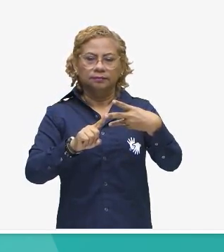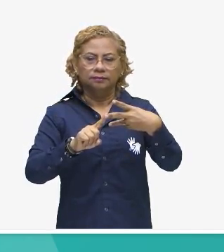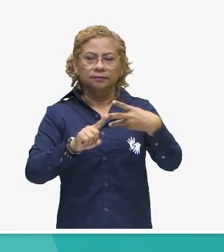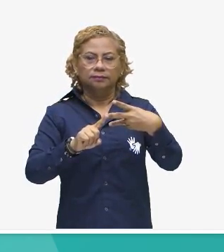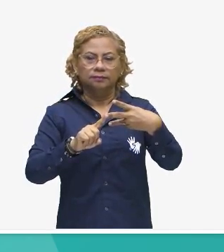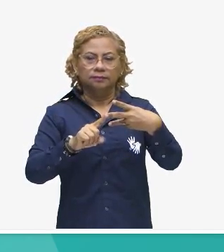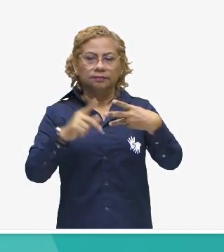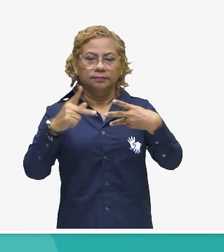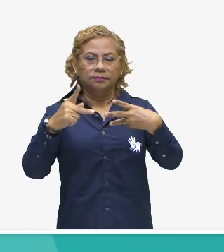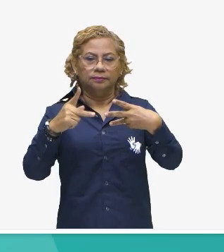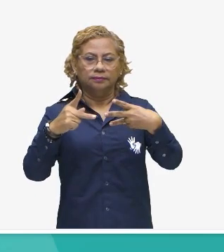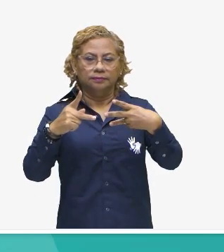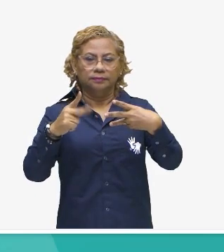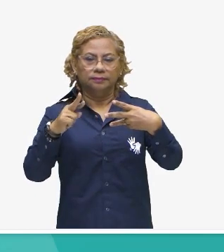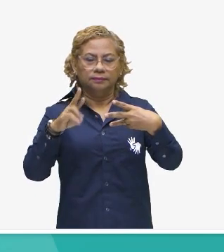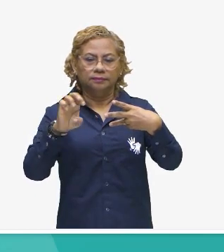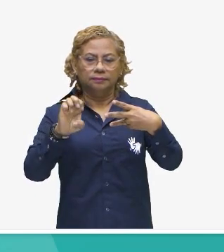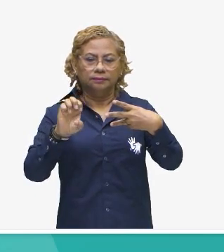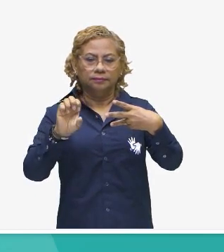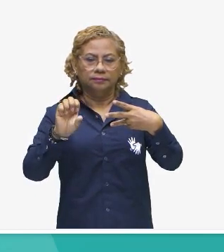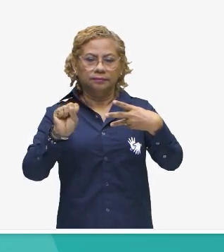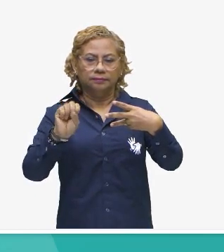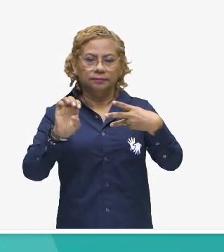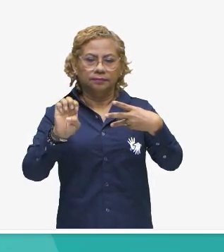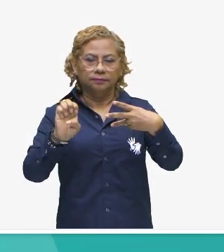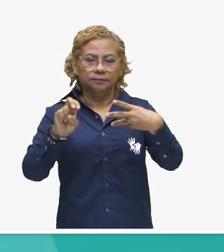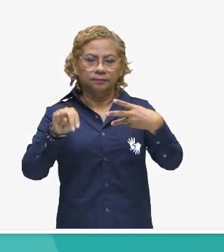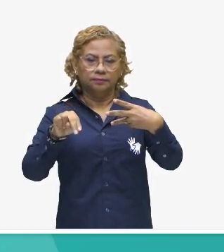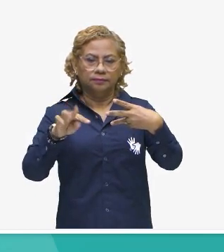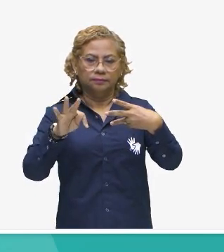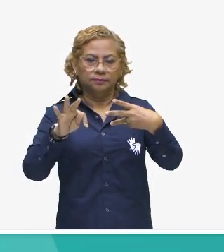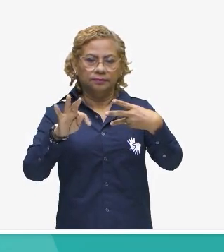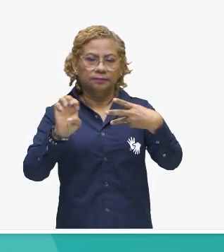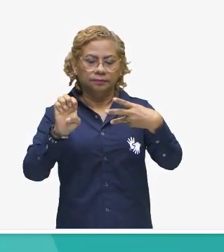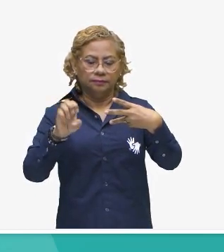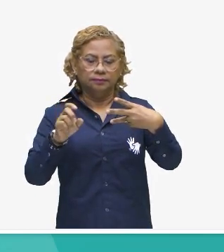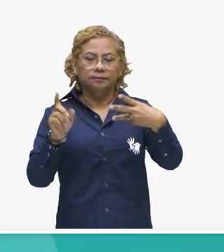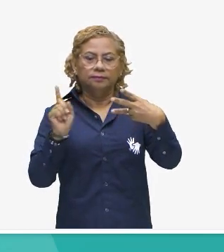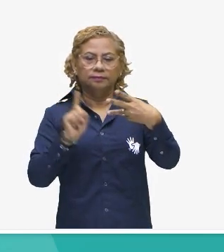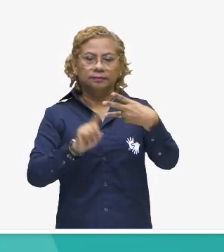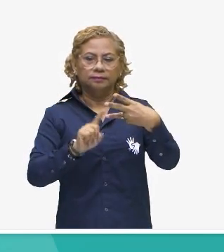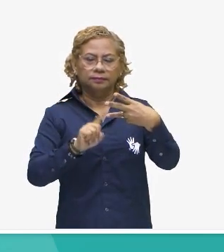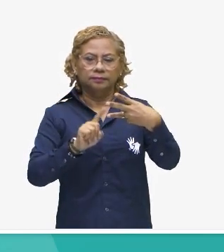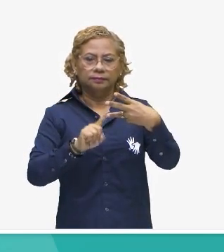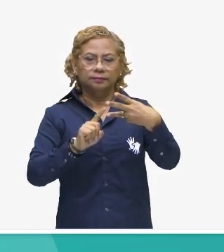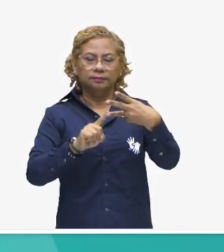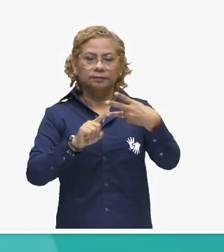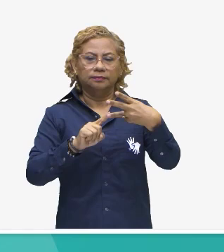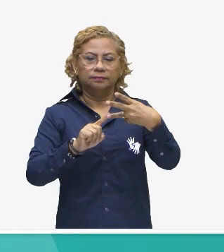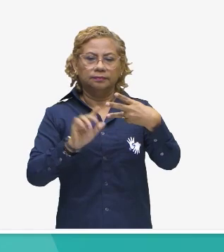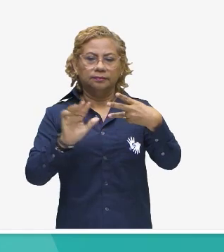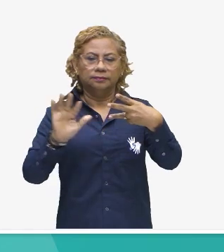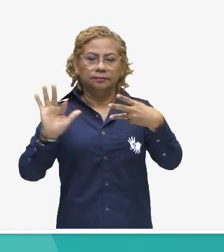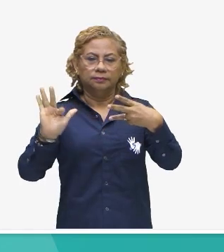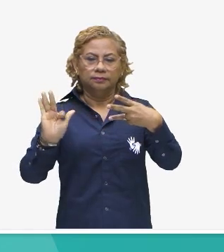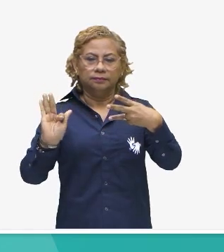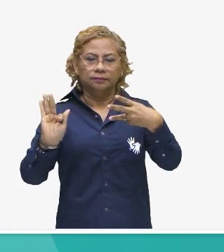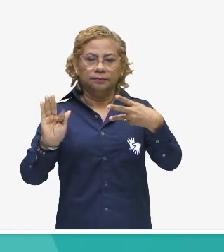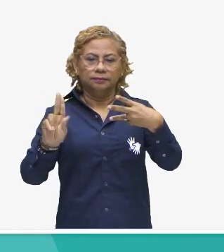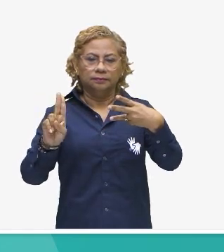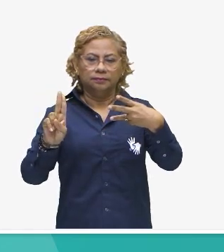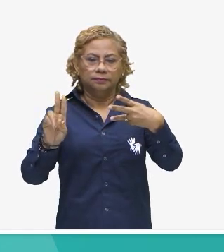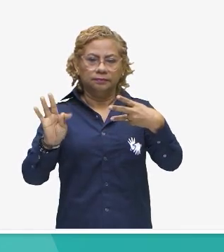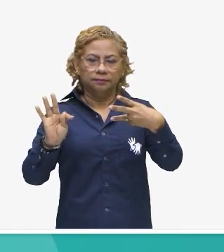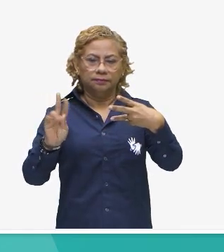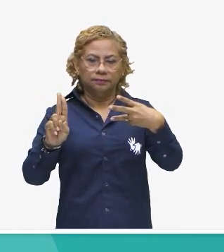ele se transforma para essas posições dos tempos verbais, presente, passado e